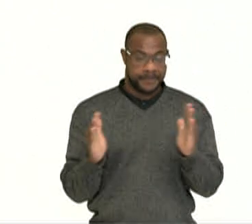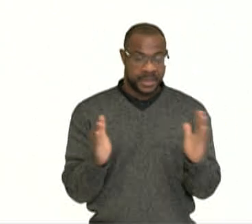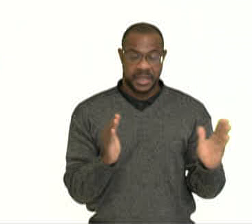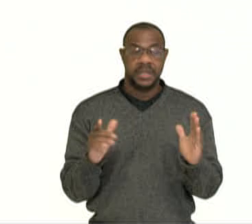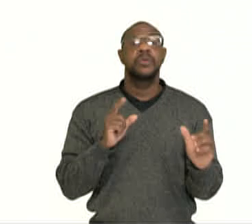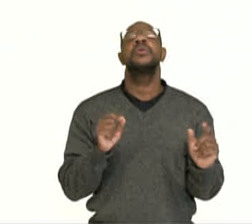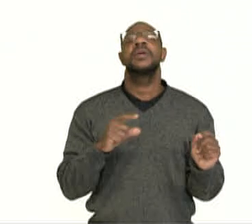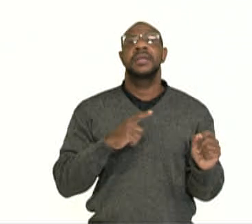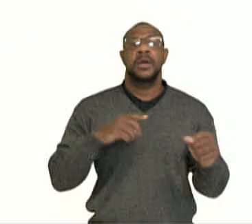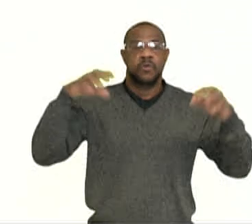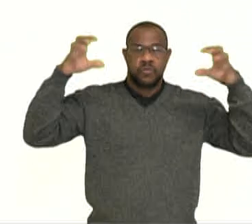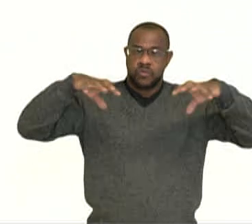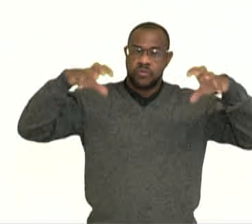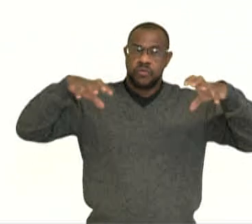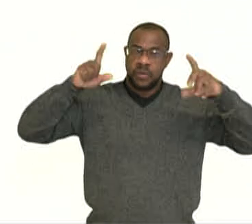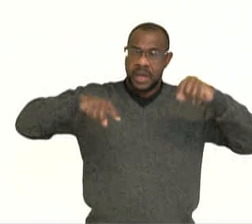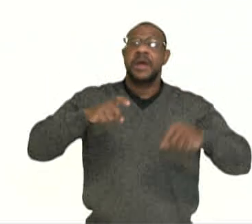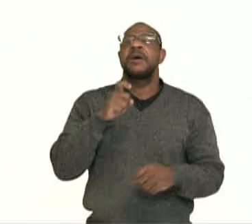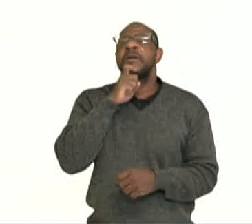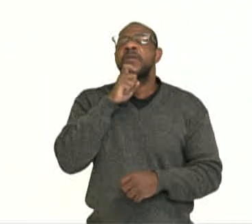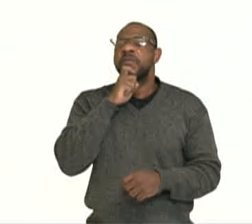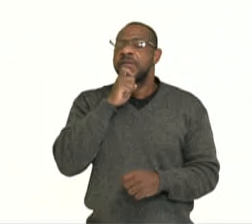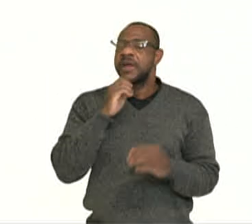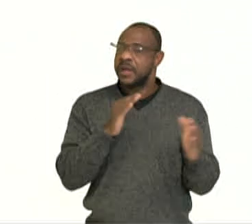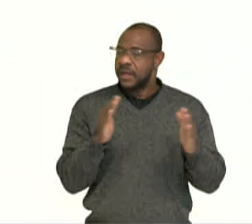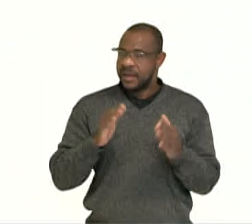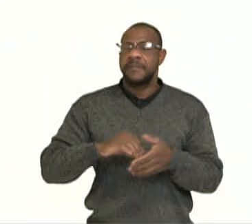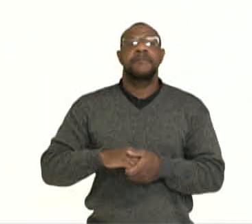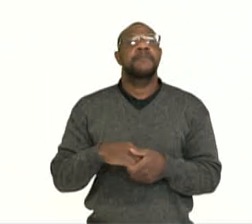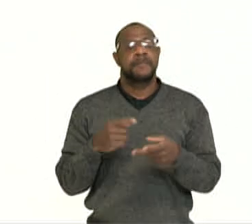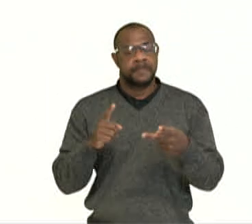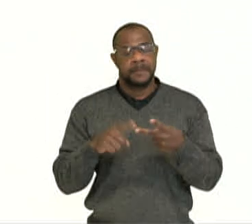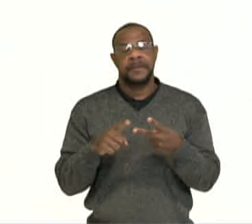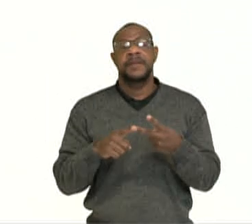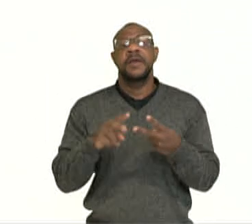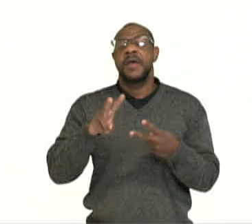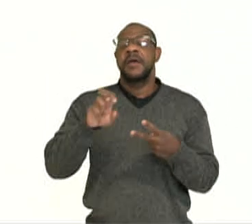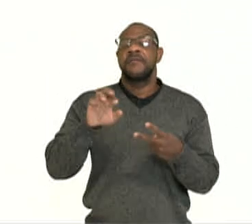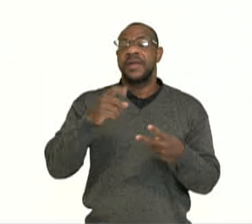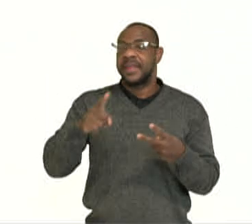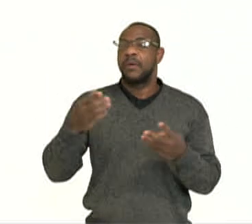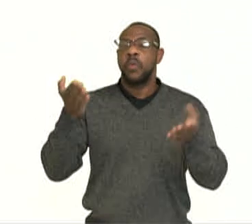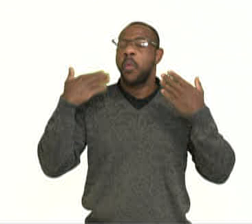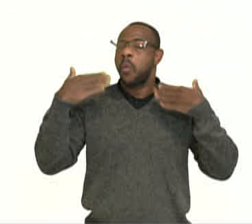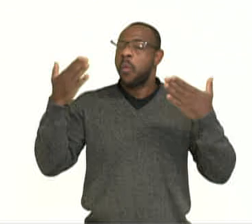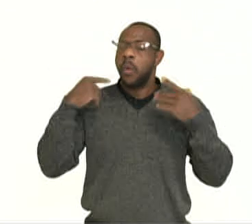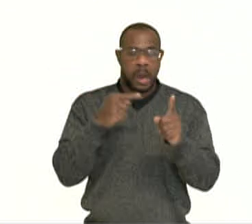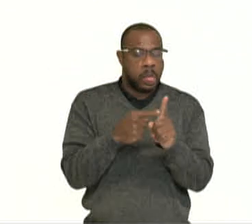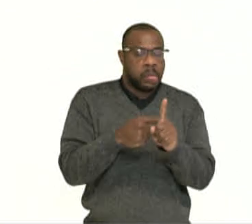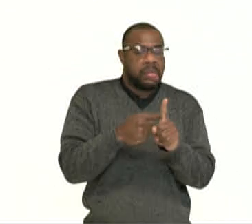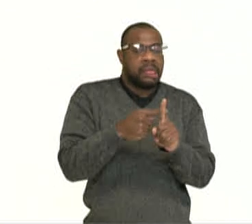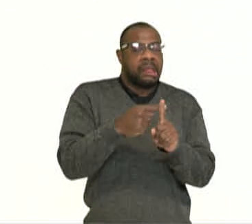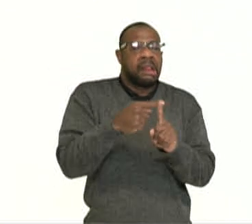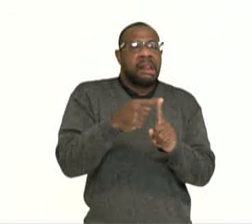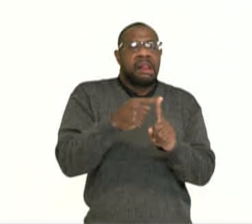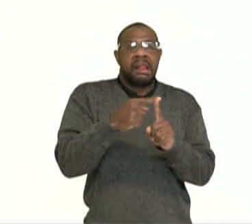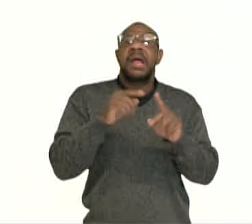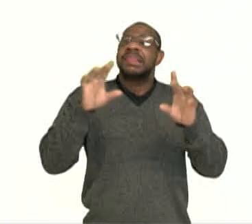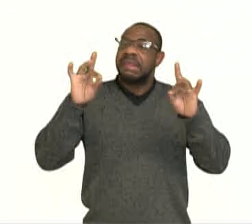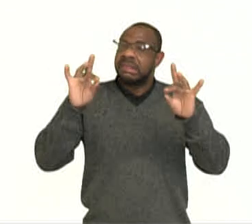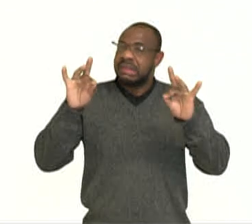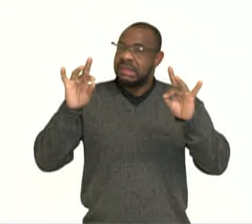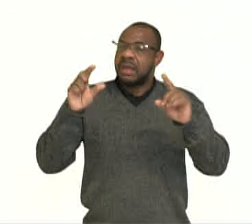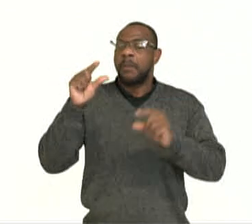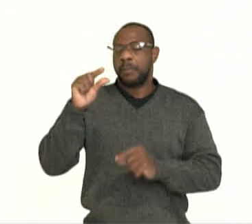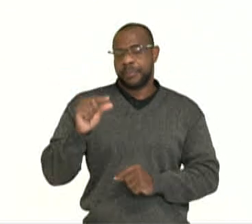chuvas são nos invernos. E já os verões apresentam temperaturas elevadas com umidade